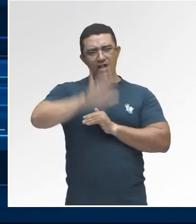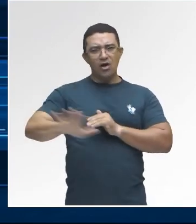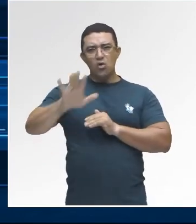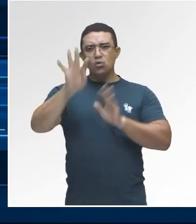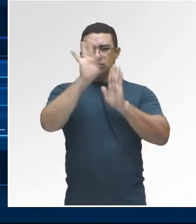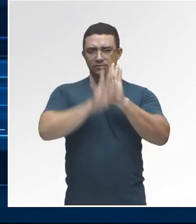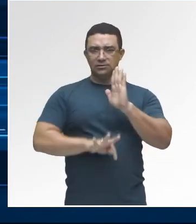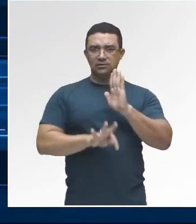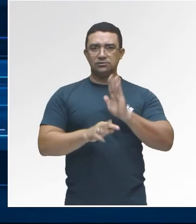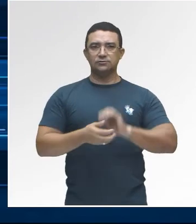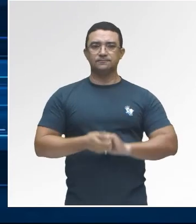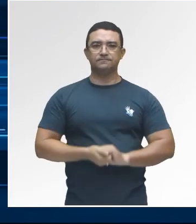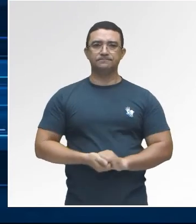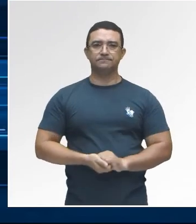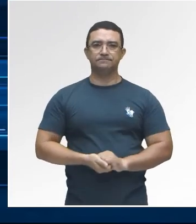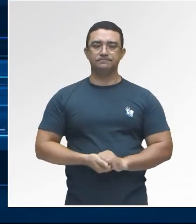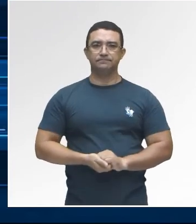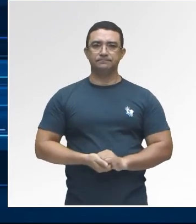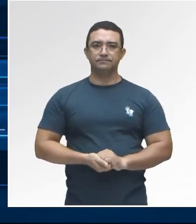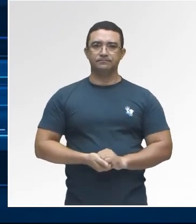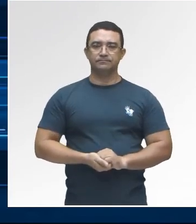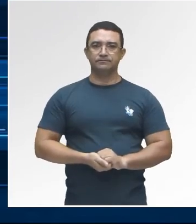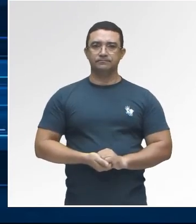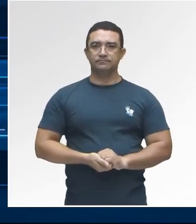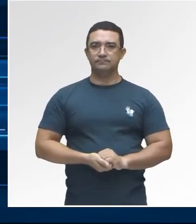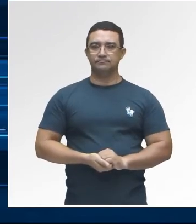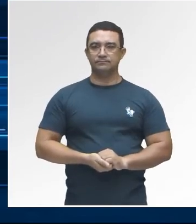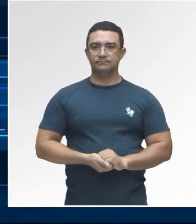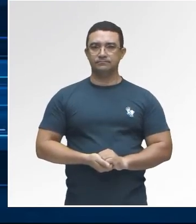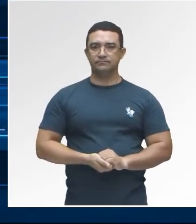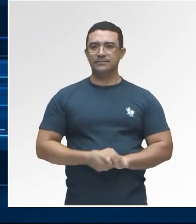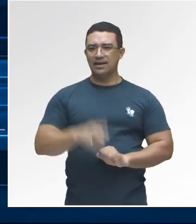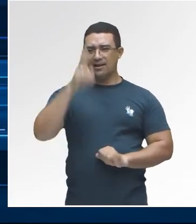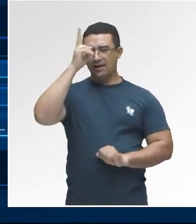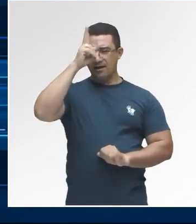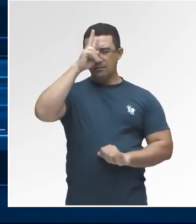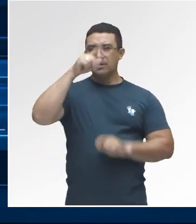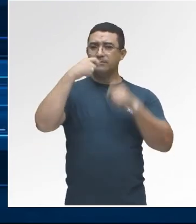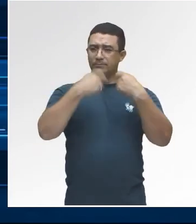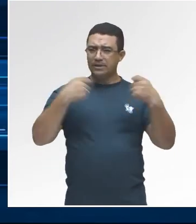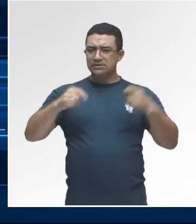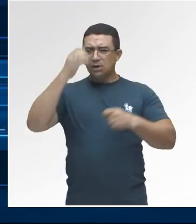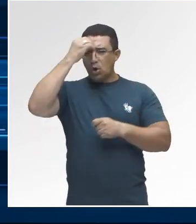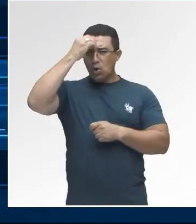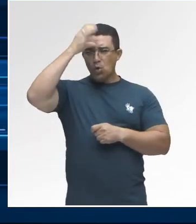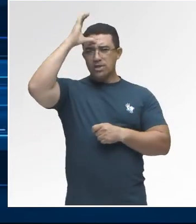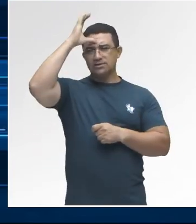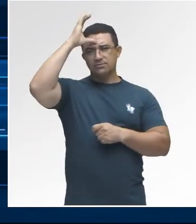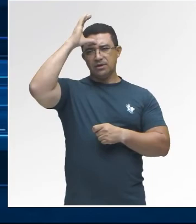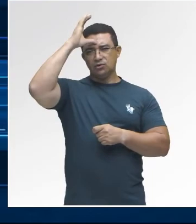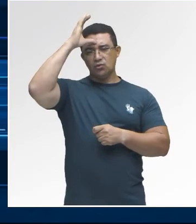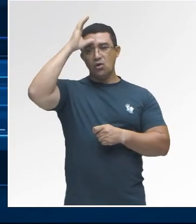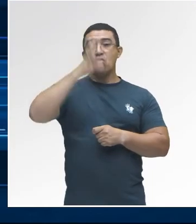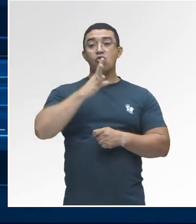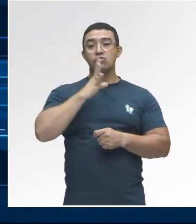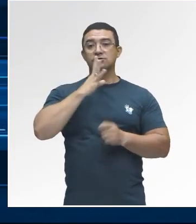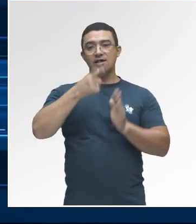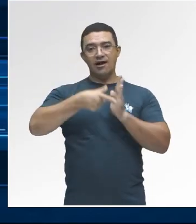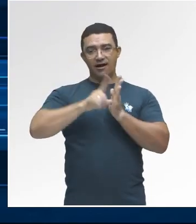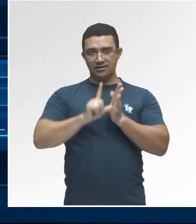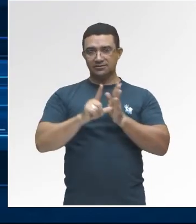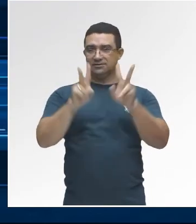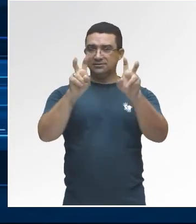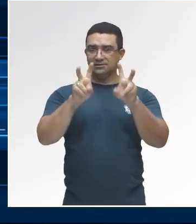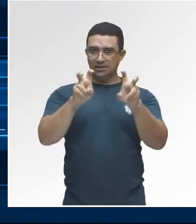mais um pouquinho. Então, prior knowledge, só para a gente relembrar, não é? Prior knowledge, conhecimento prévio,